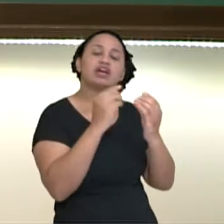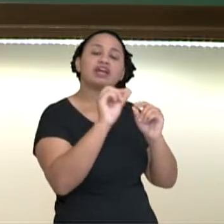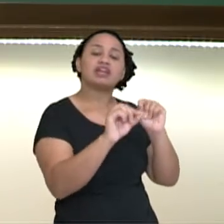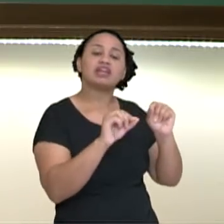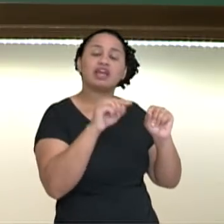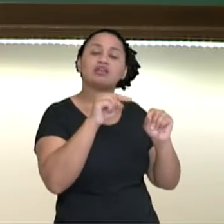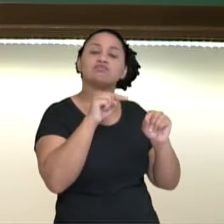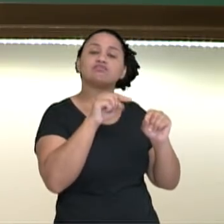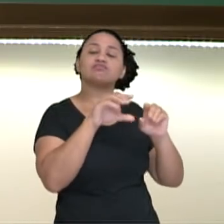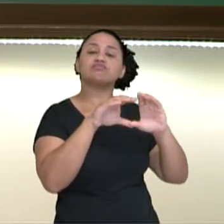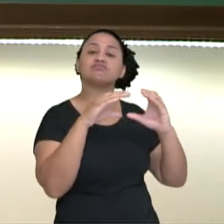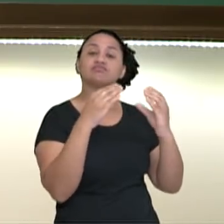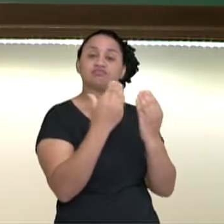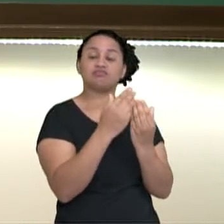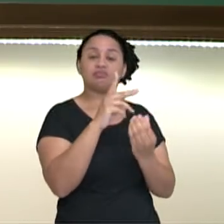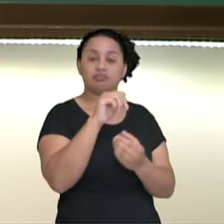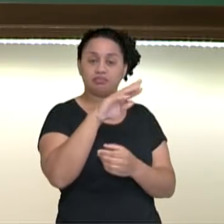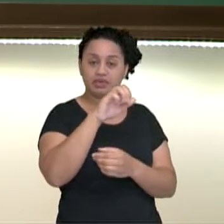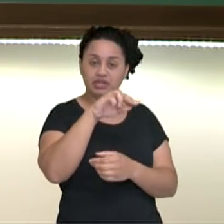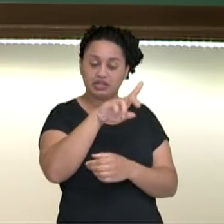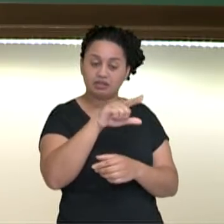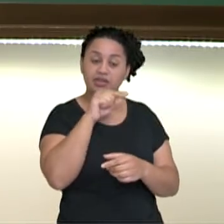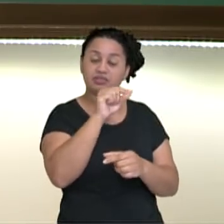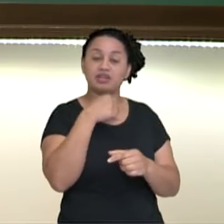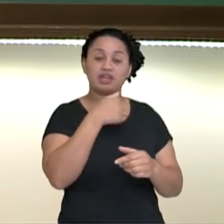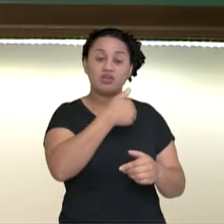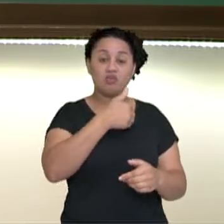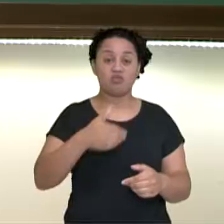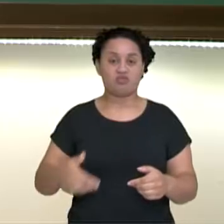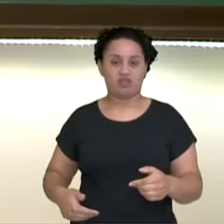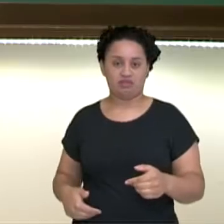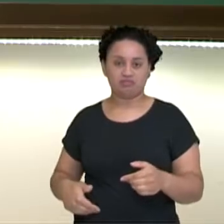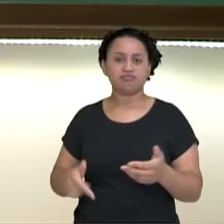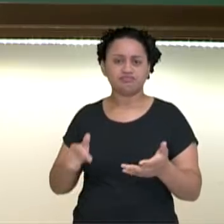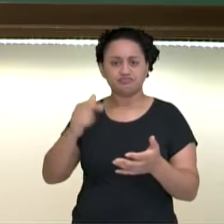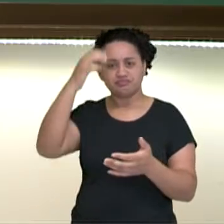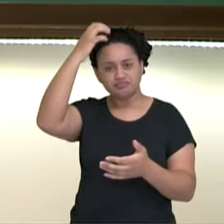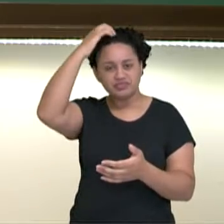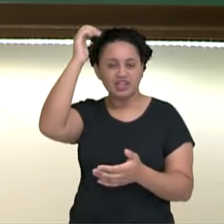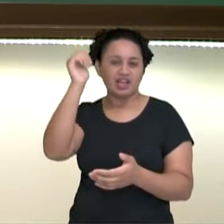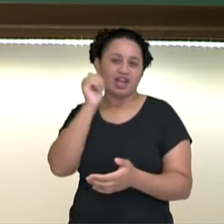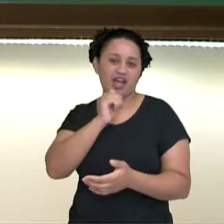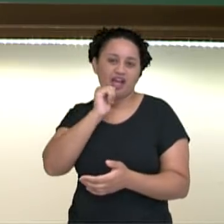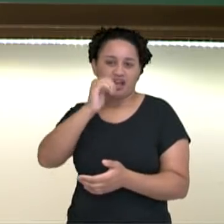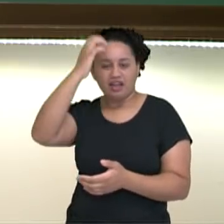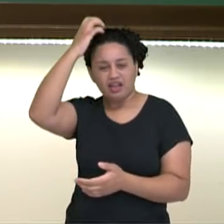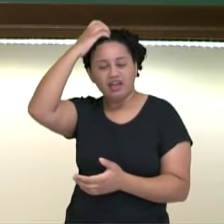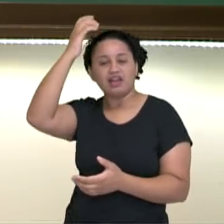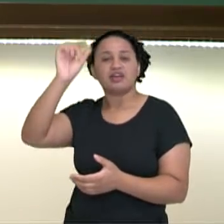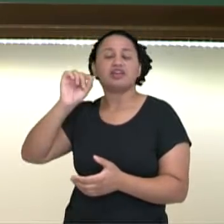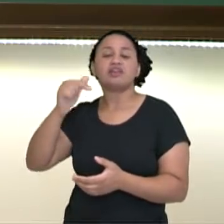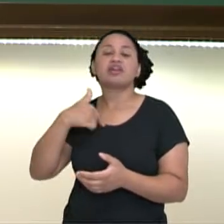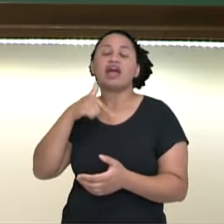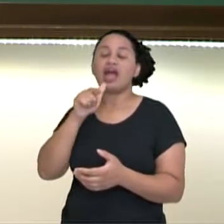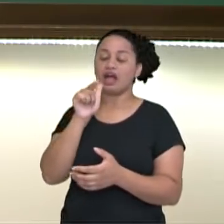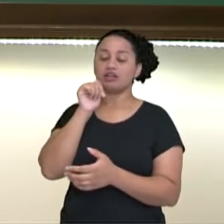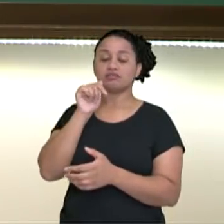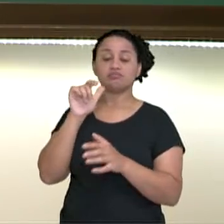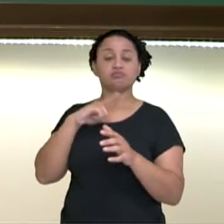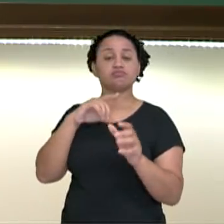ele quem governa e a rainha, né, segundo, né, como se fala, é a rainha quem